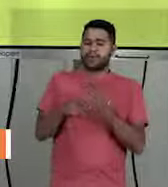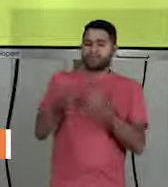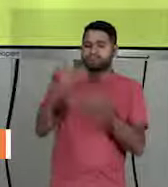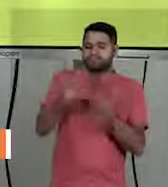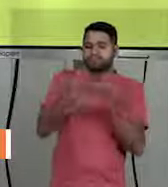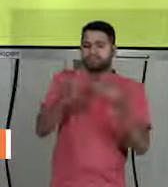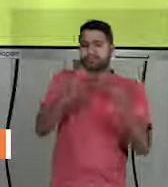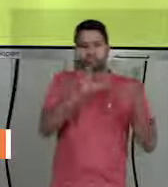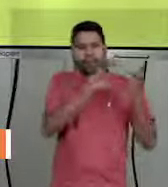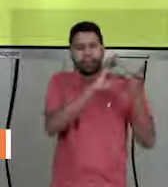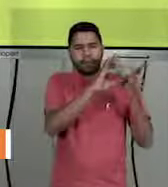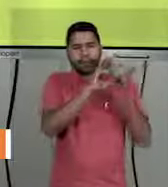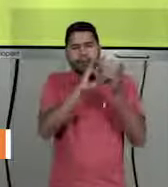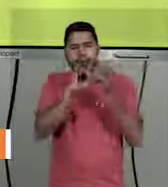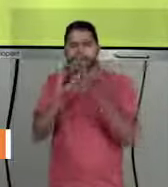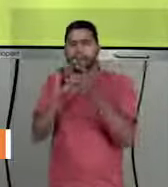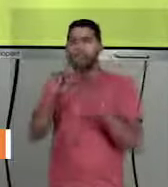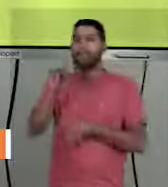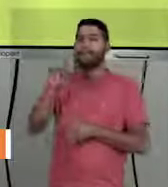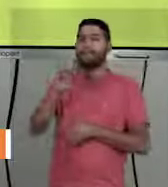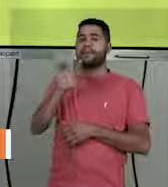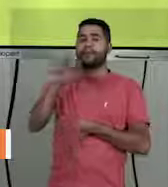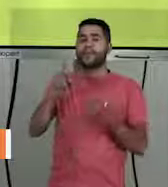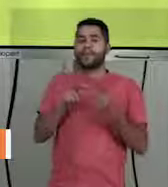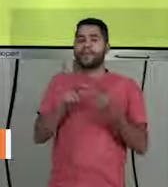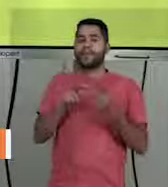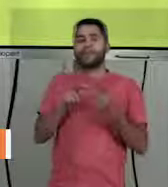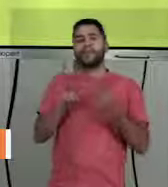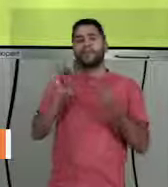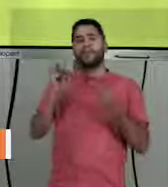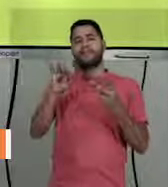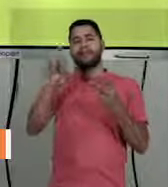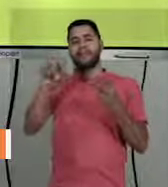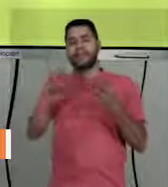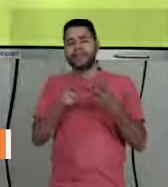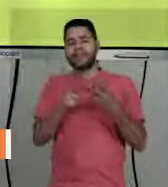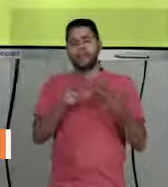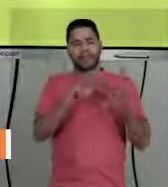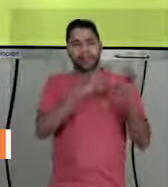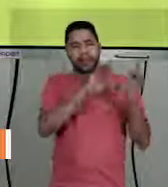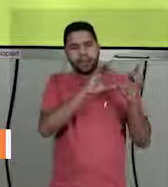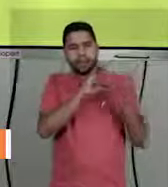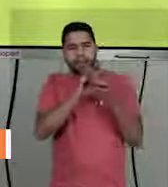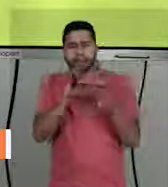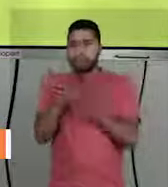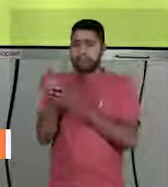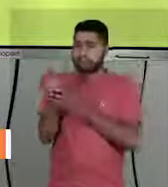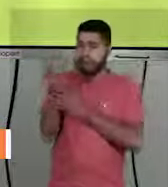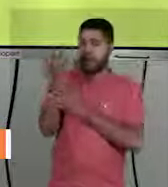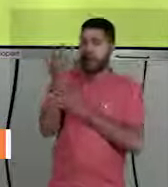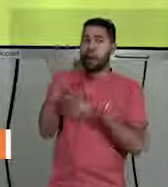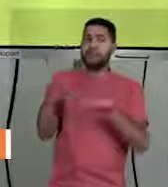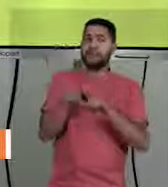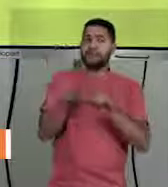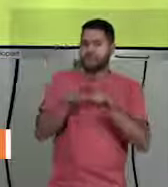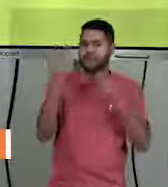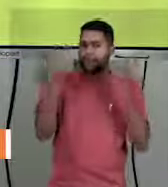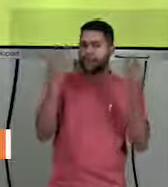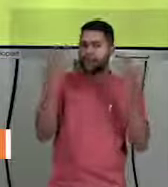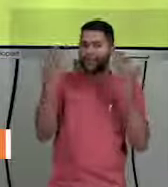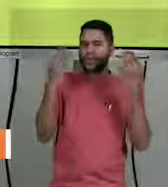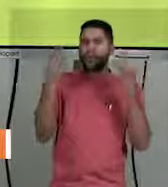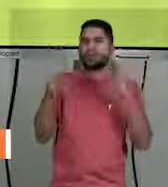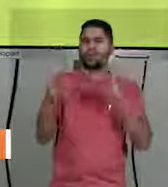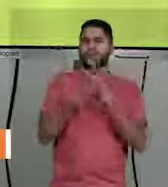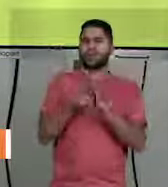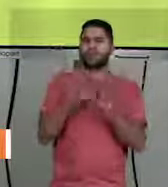elétricos com pilhas, baterias, fios e lâmpadas ou outros dispositivos e compará-los a